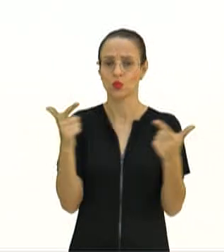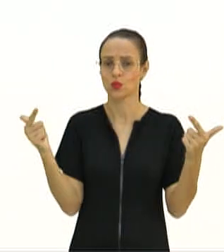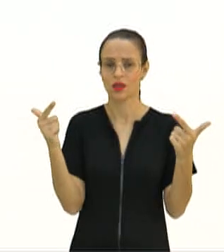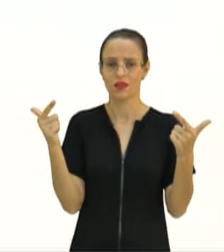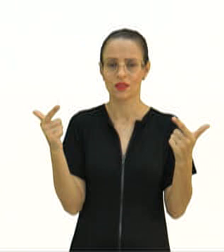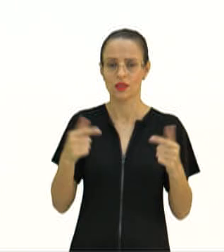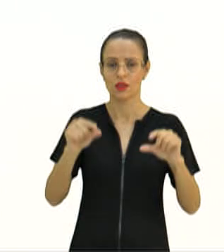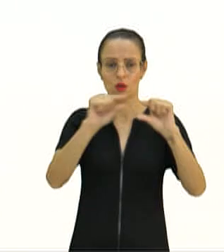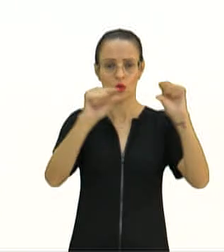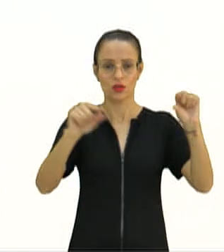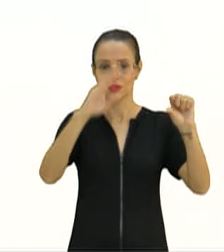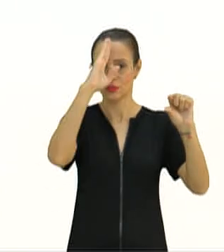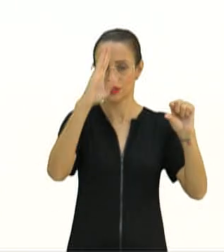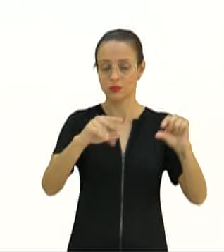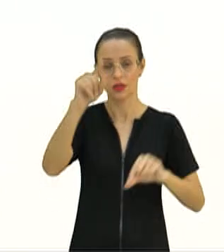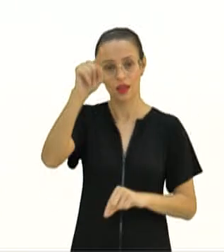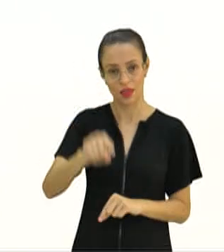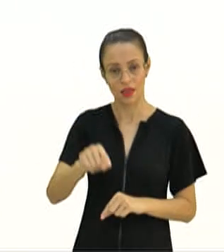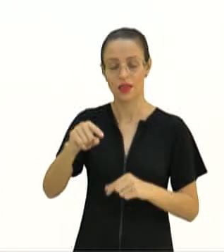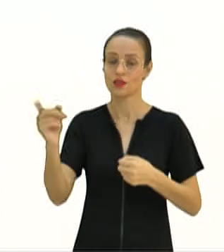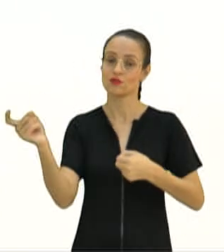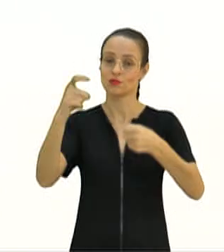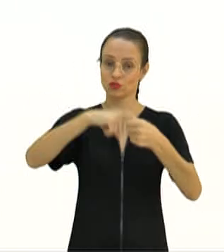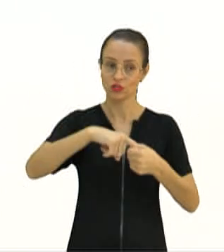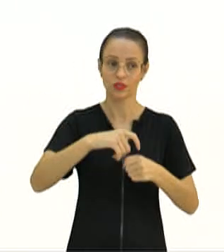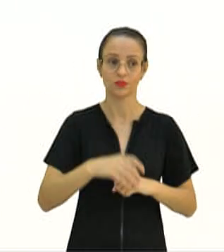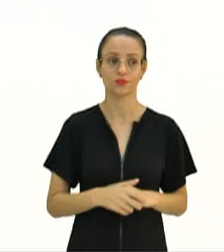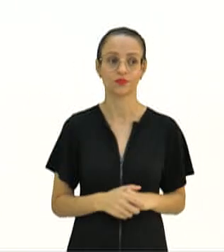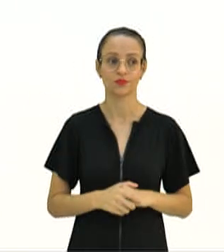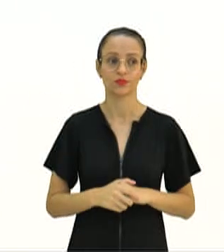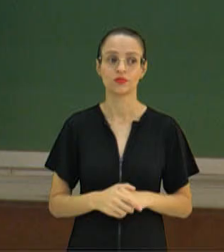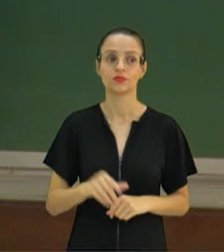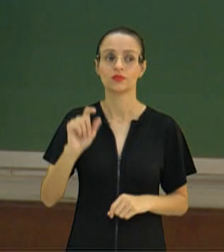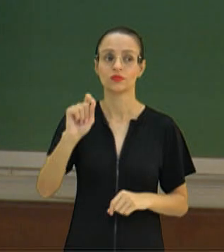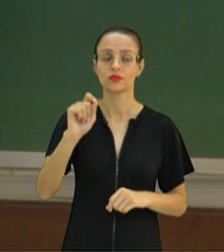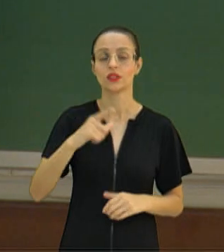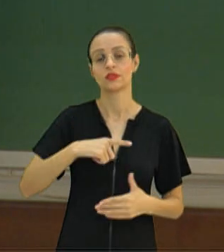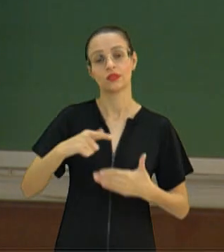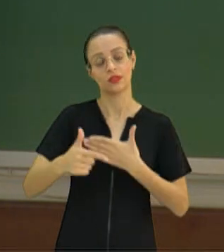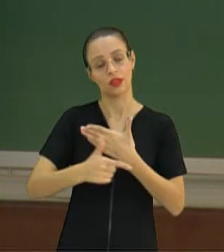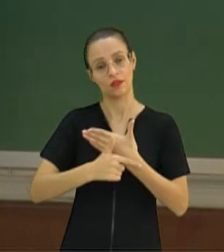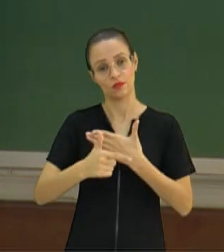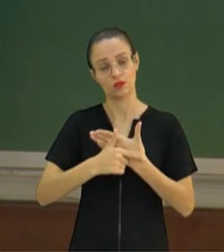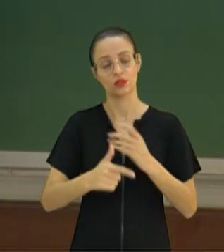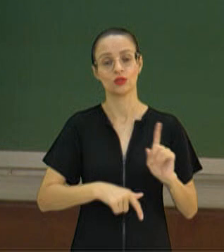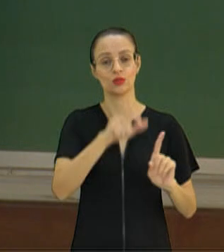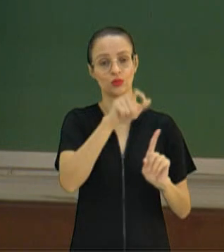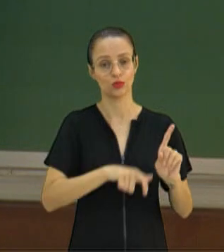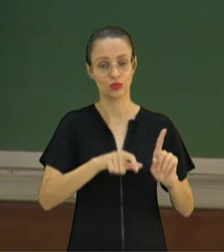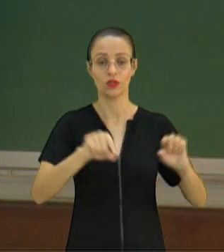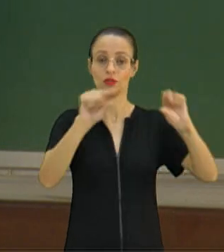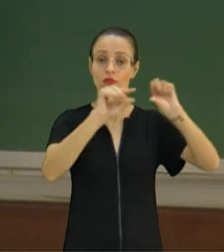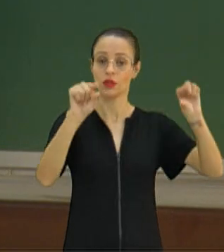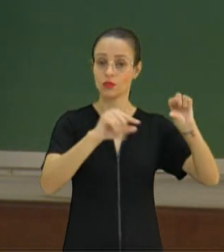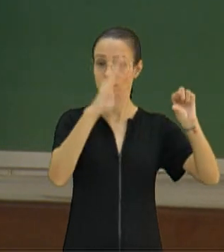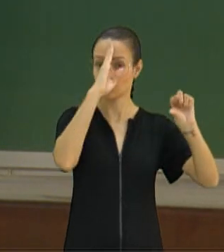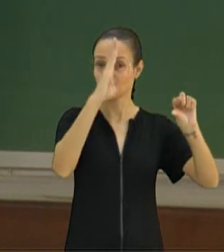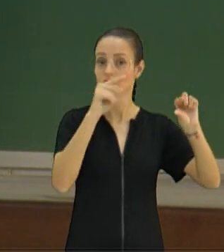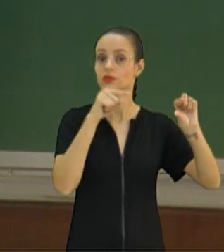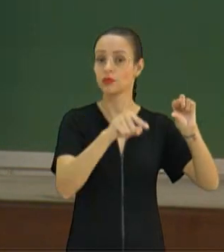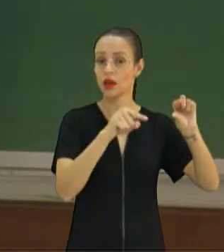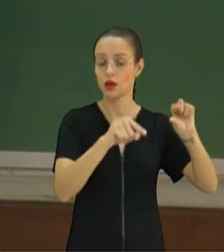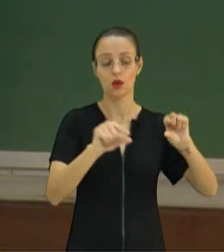principal, está na subordinada. É a subordinada. É aquela que exerce função de sujeito da oração principal, a